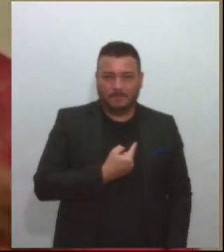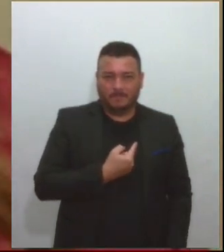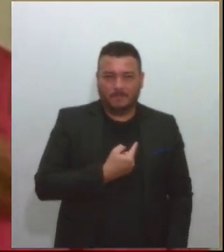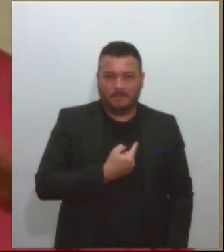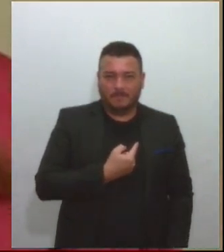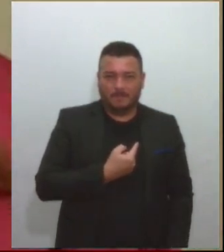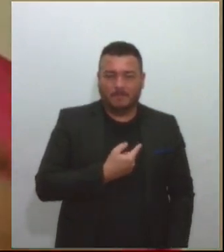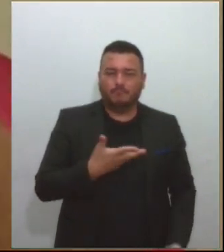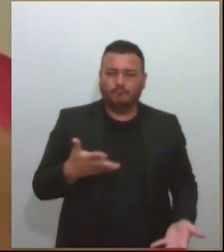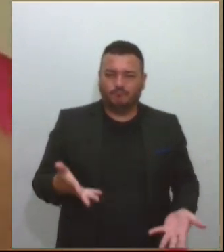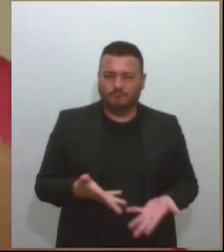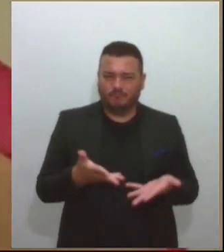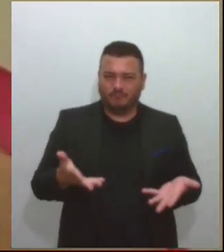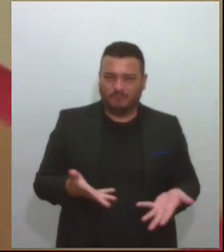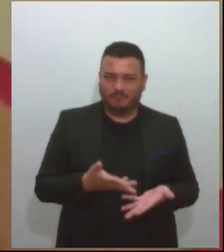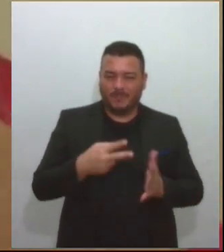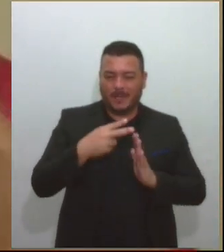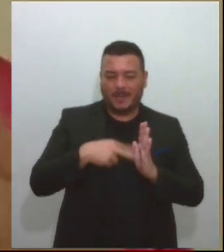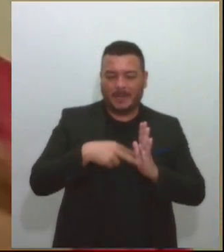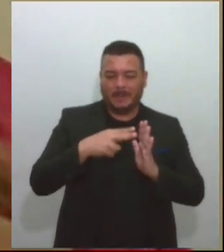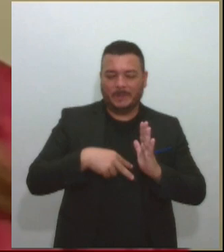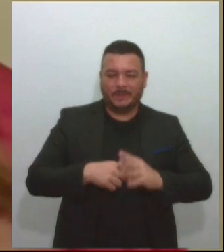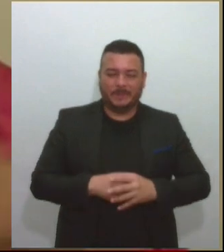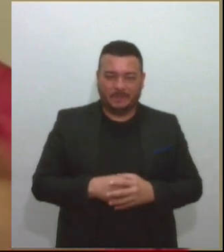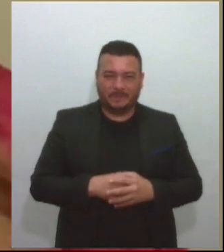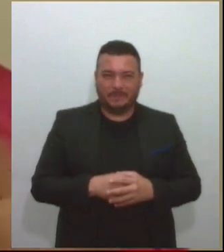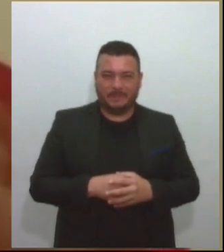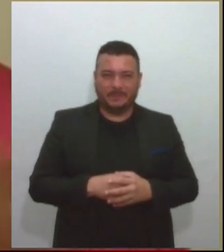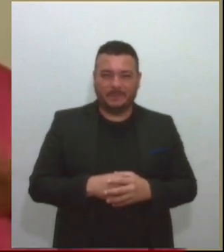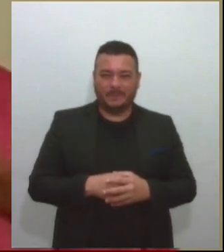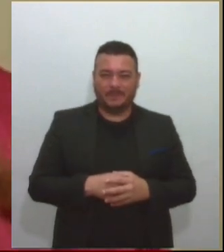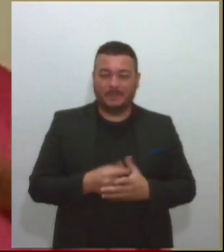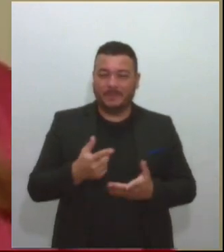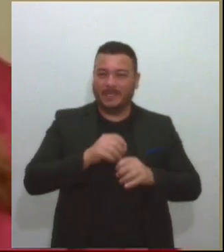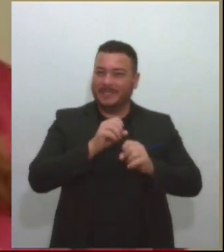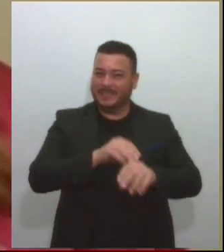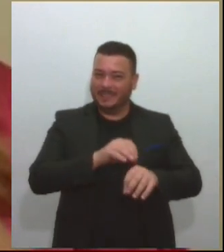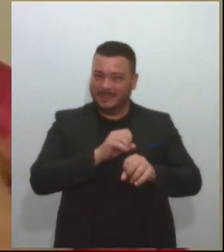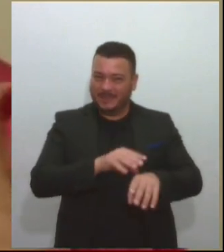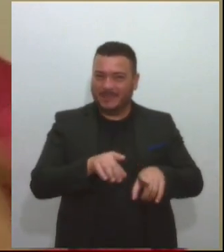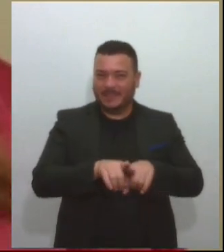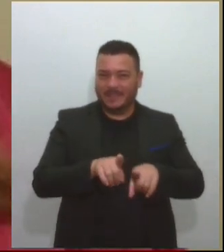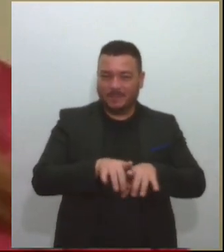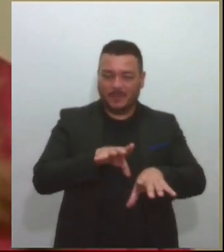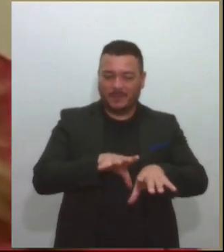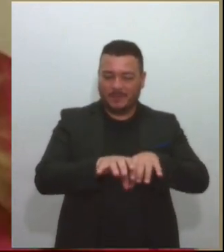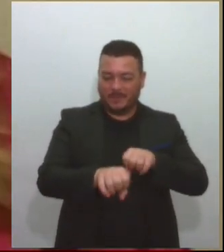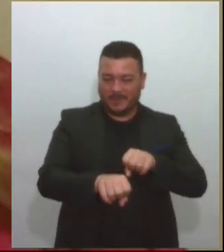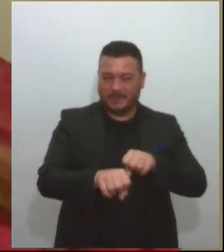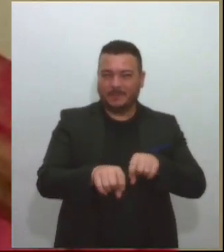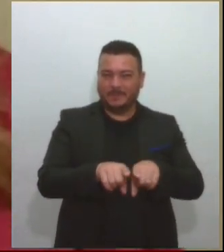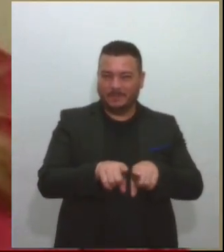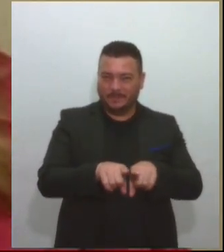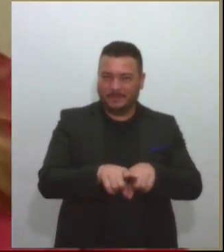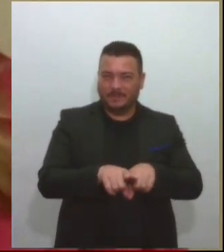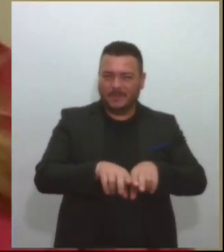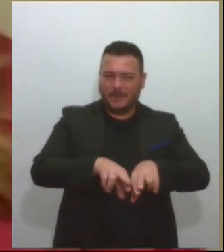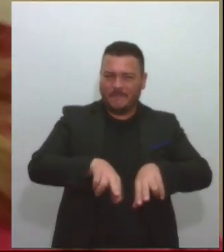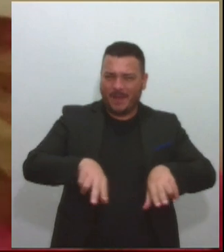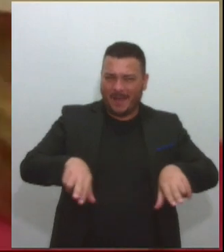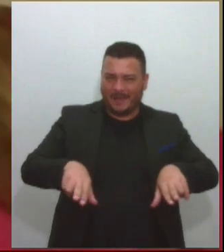incentiva a leitura através da educação, da informação e de vários aspectos.